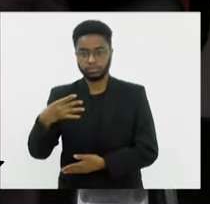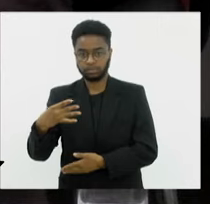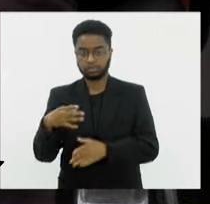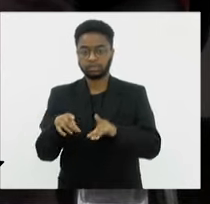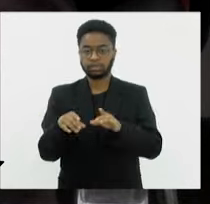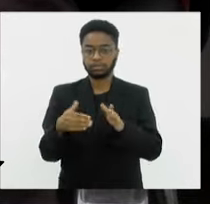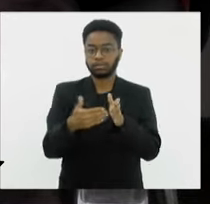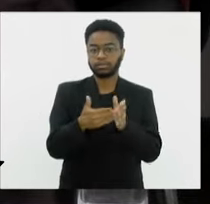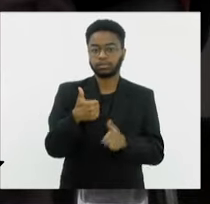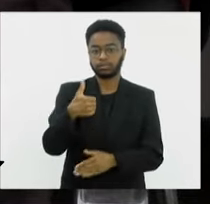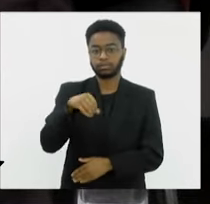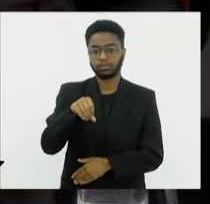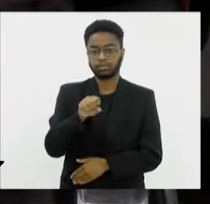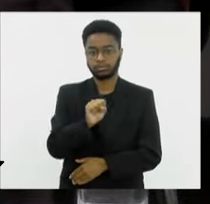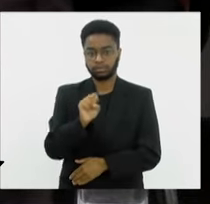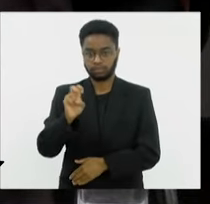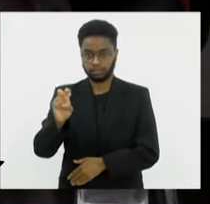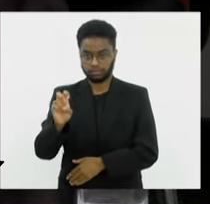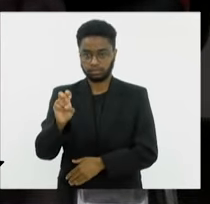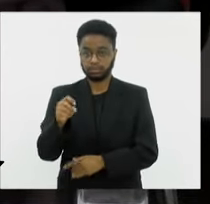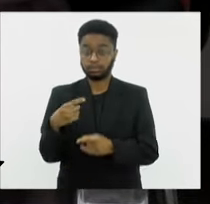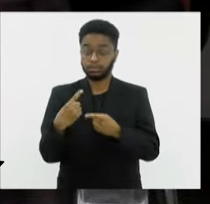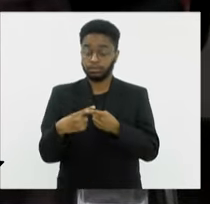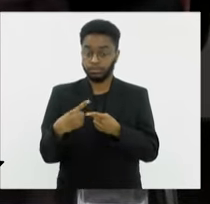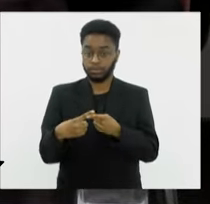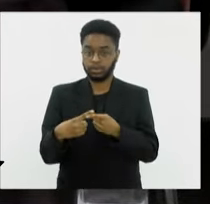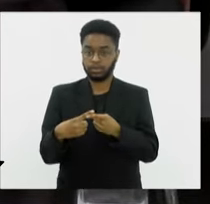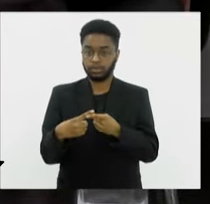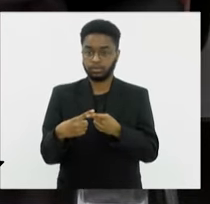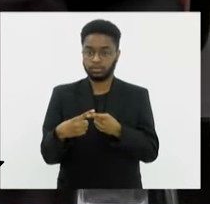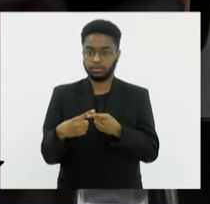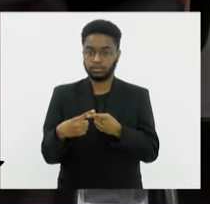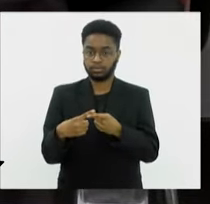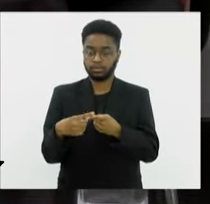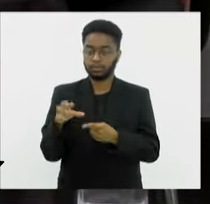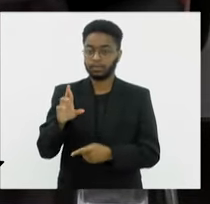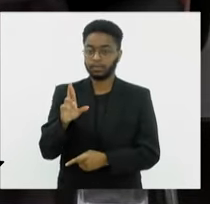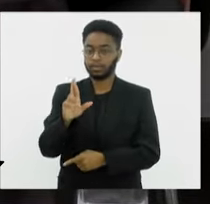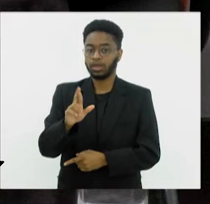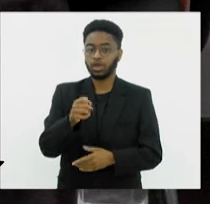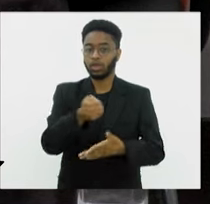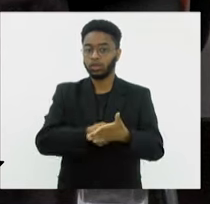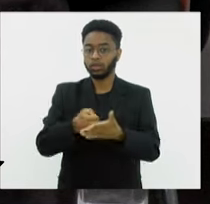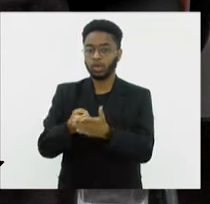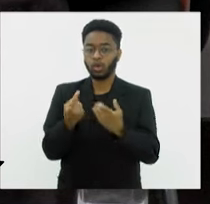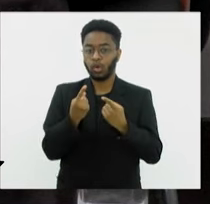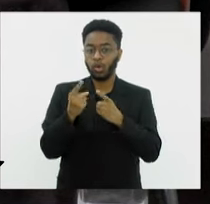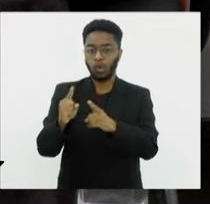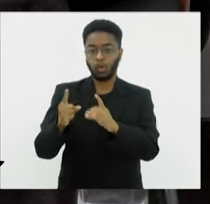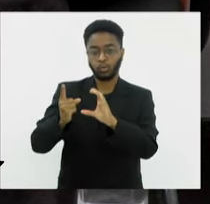1985. Porque, em nome da luta contra o comunismo,